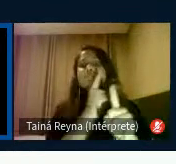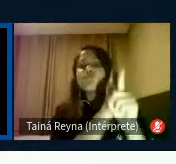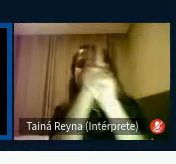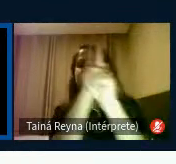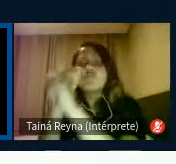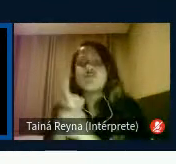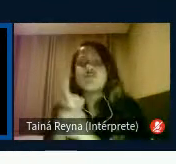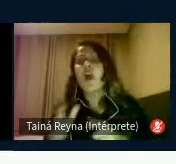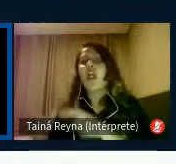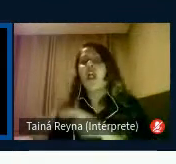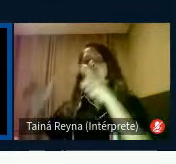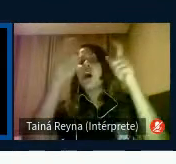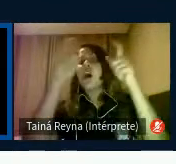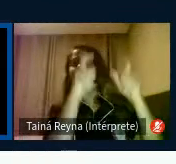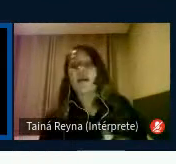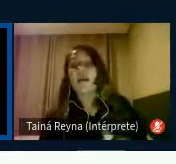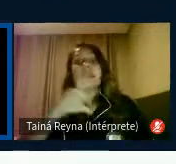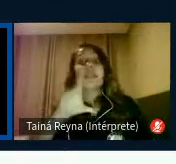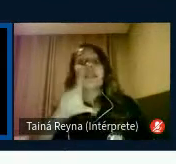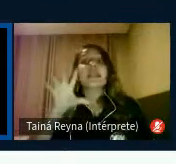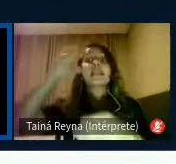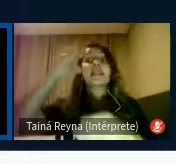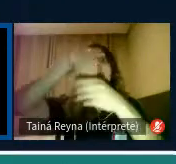cartografia, tá? Para